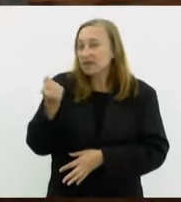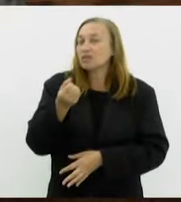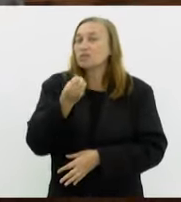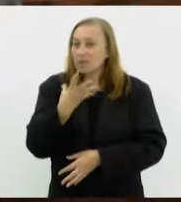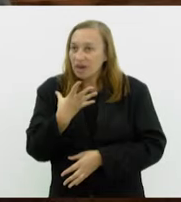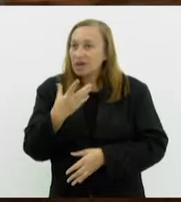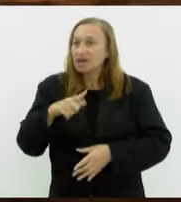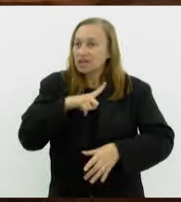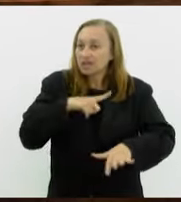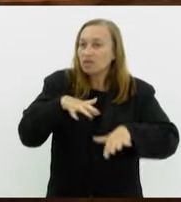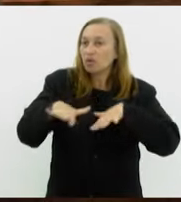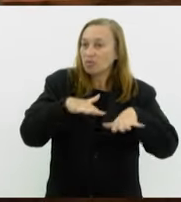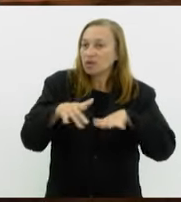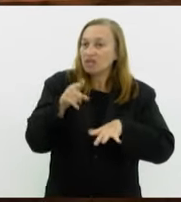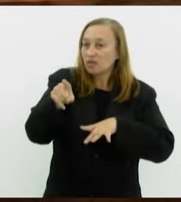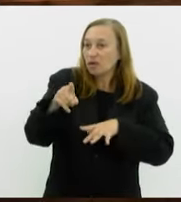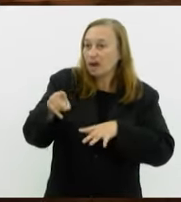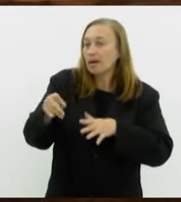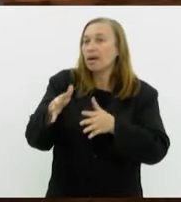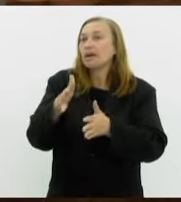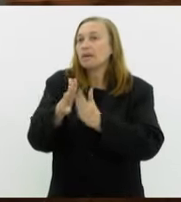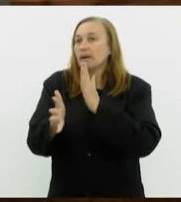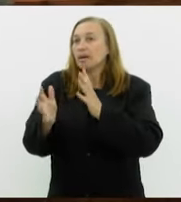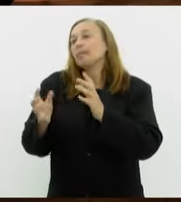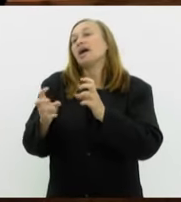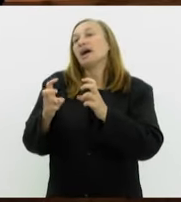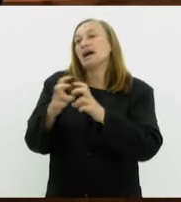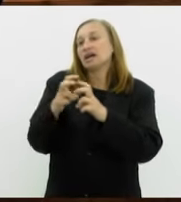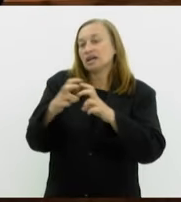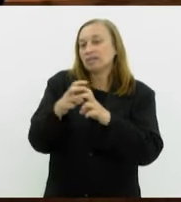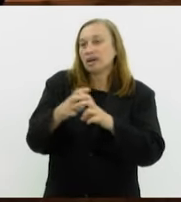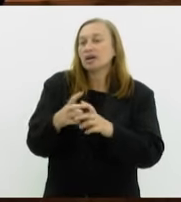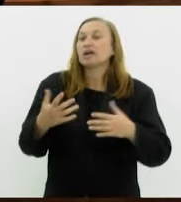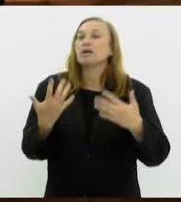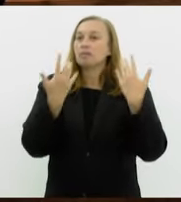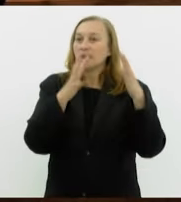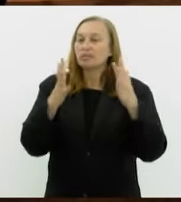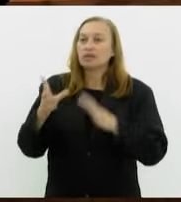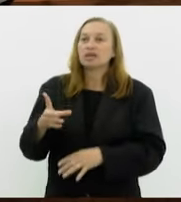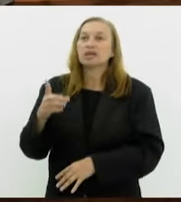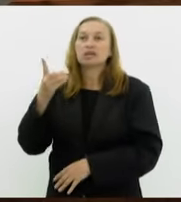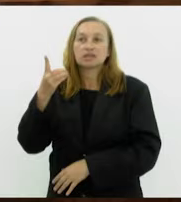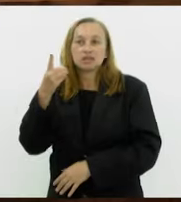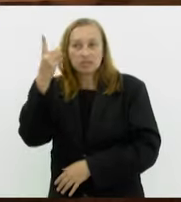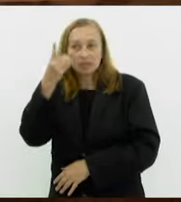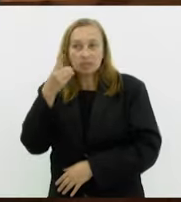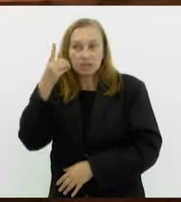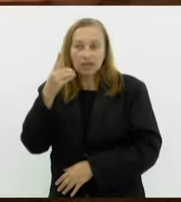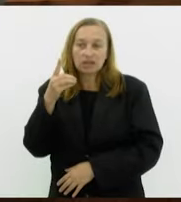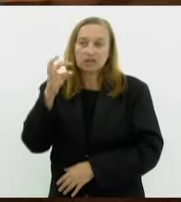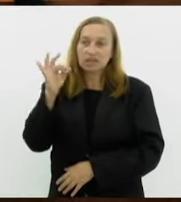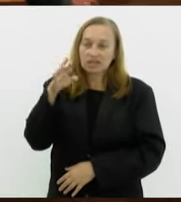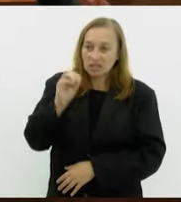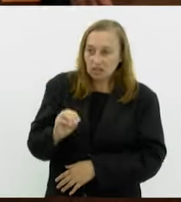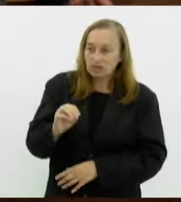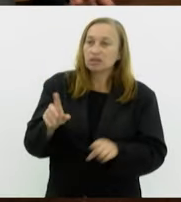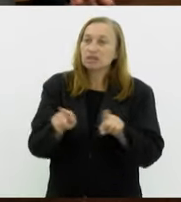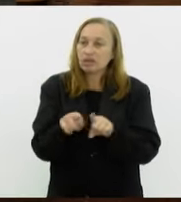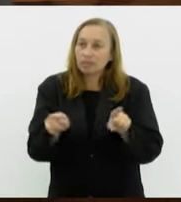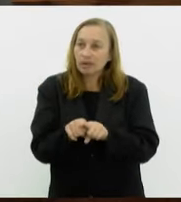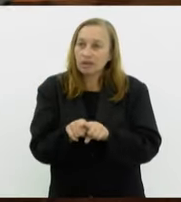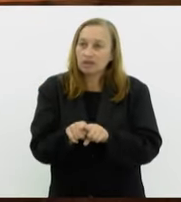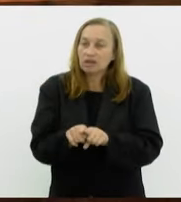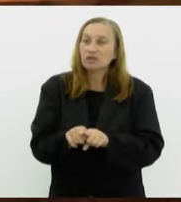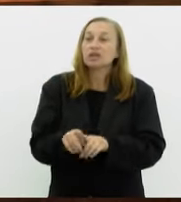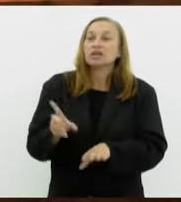movimentos que foram para lá para fazer baderna. Então, volto a parabenizar o governador Tarcísio pelo projeto, volto a parabenizar o Tenente Coimbra, um excelente